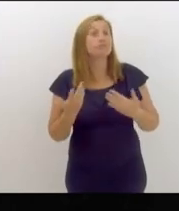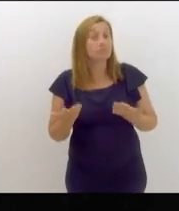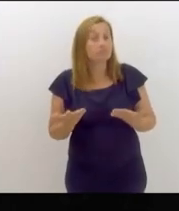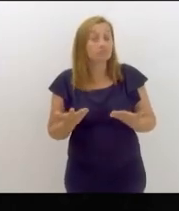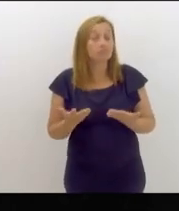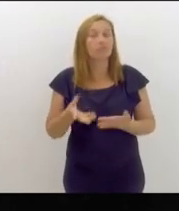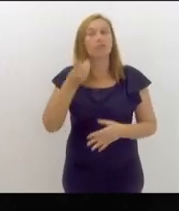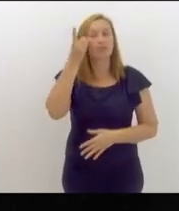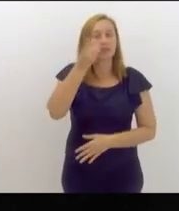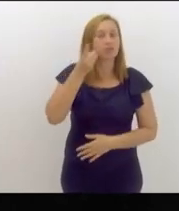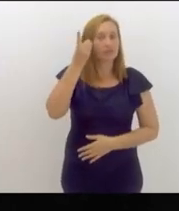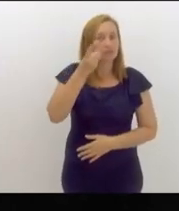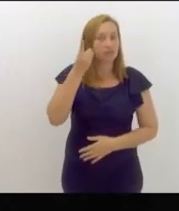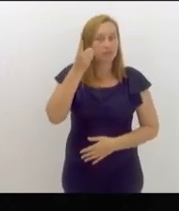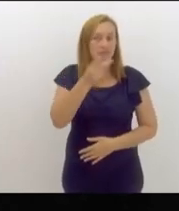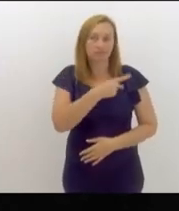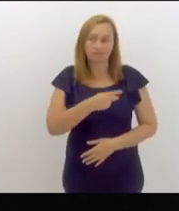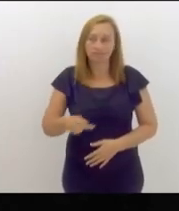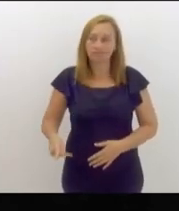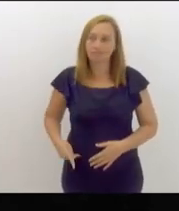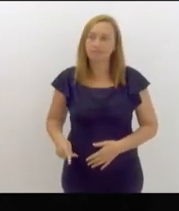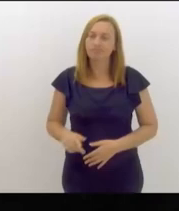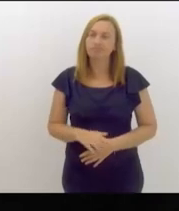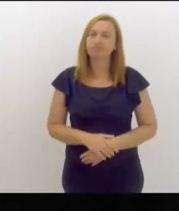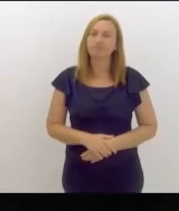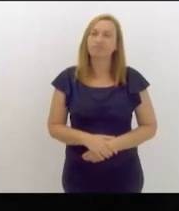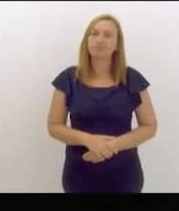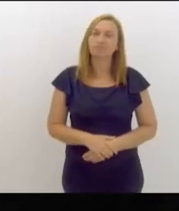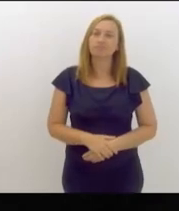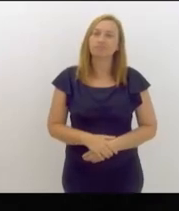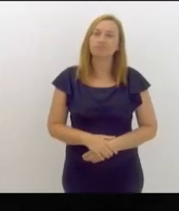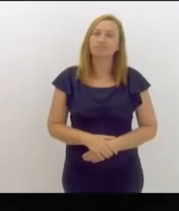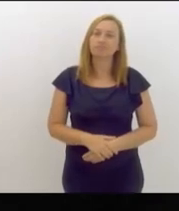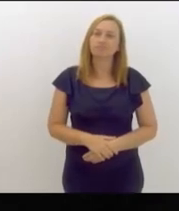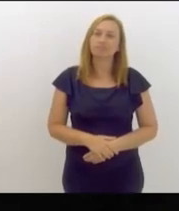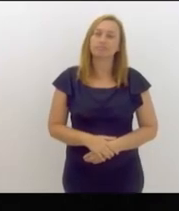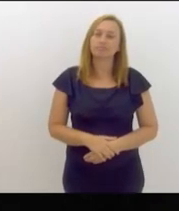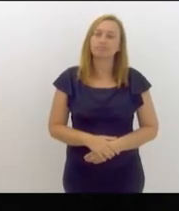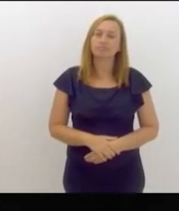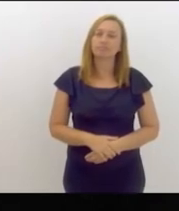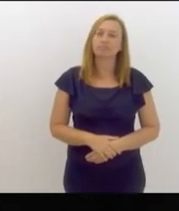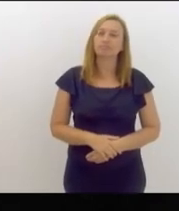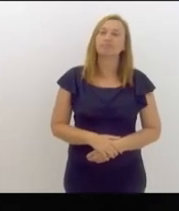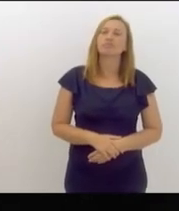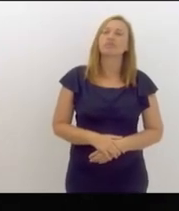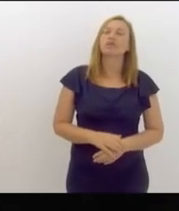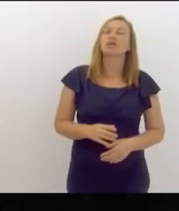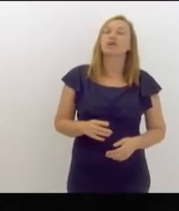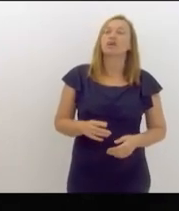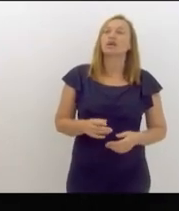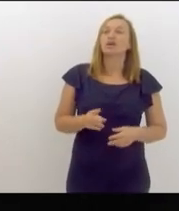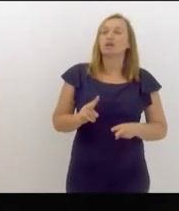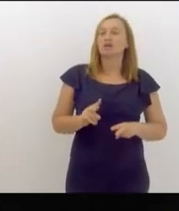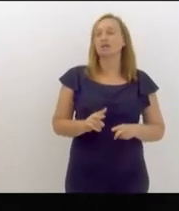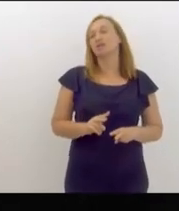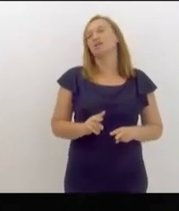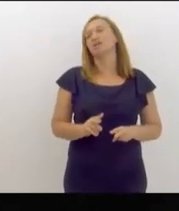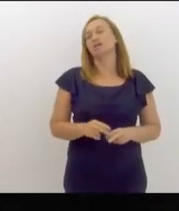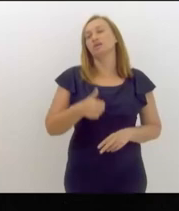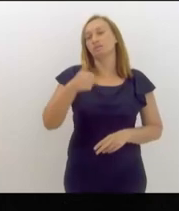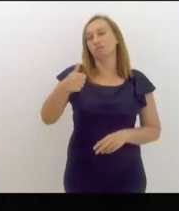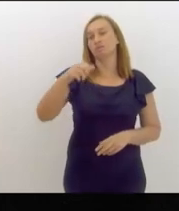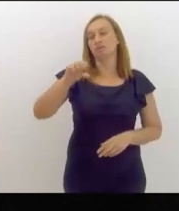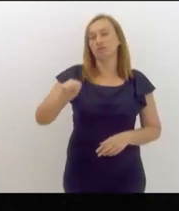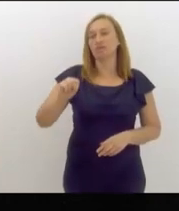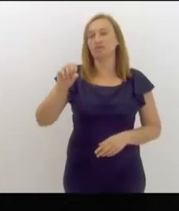deputada e presidenta é desde a privatização de 1998 aconteceram